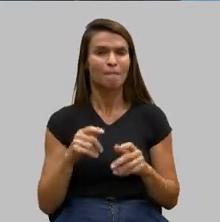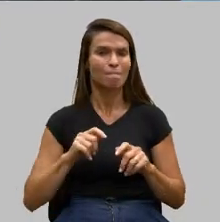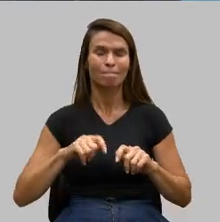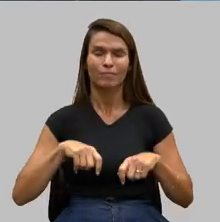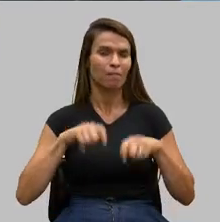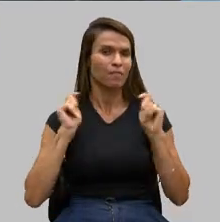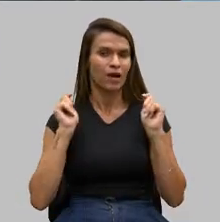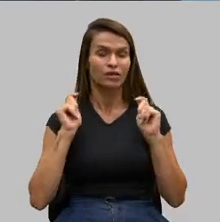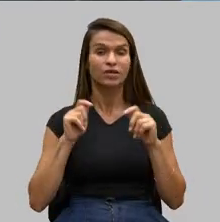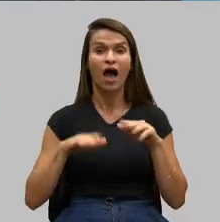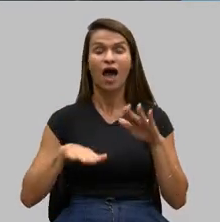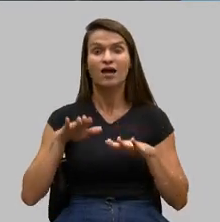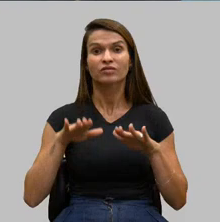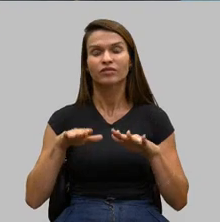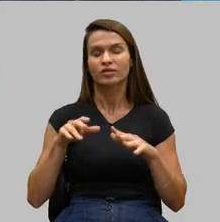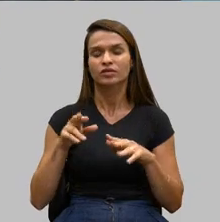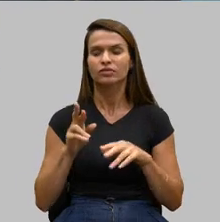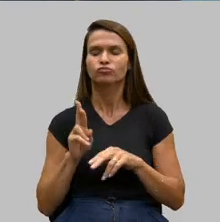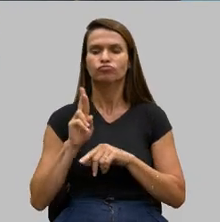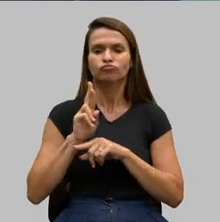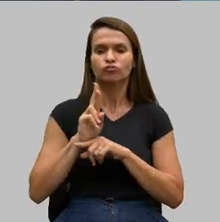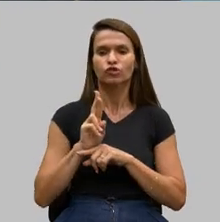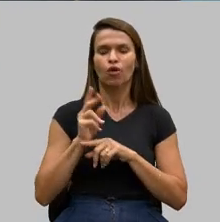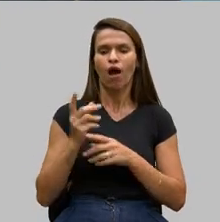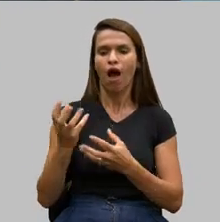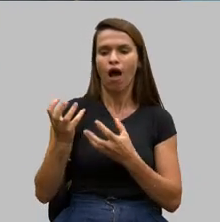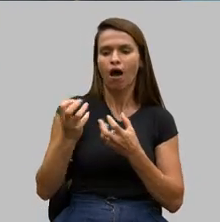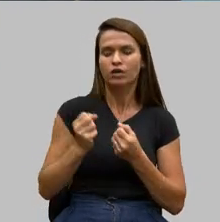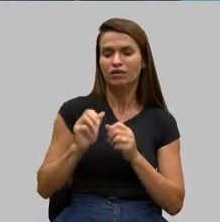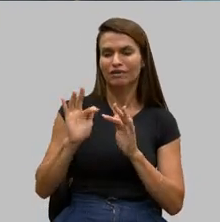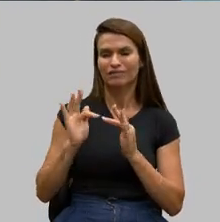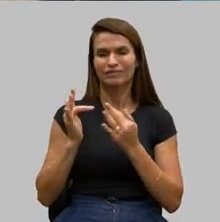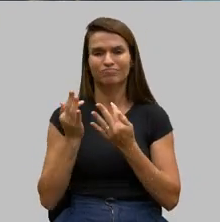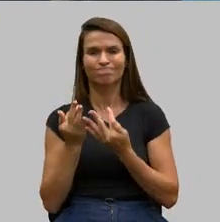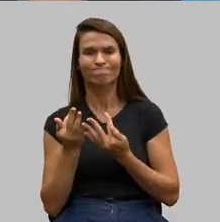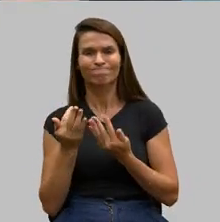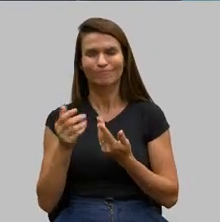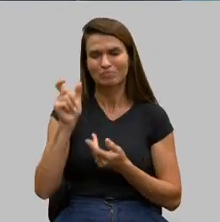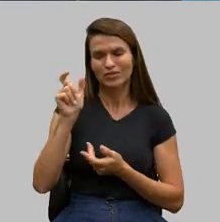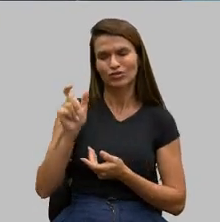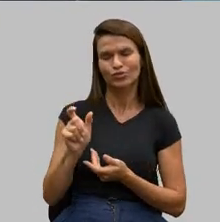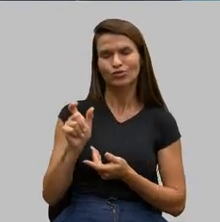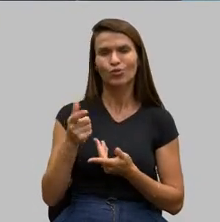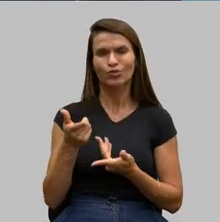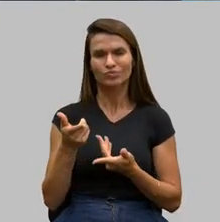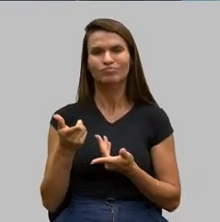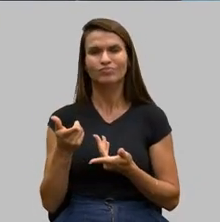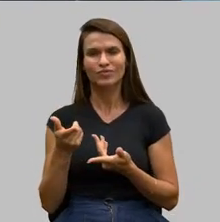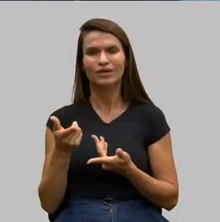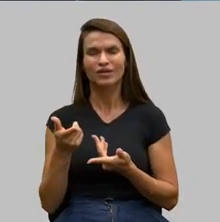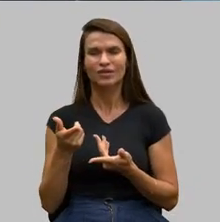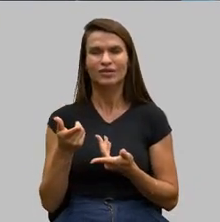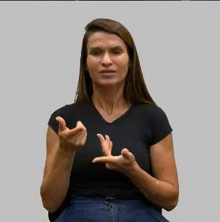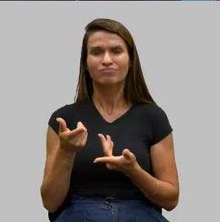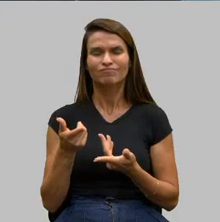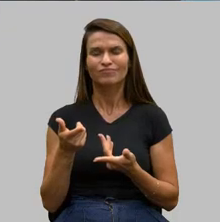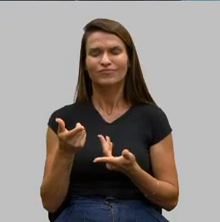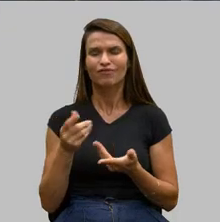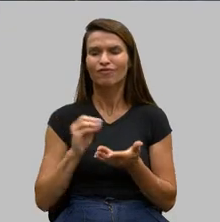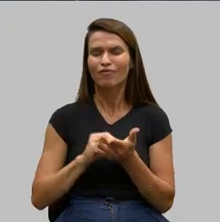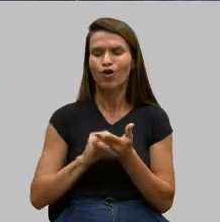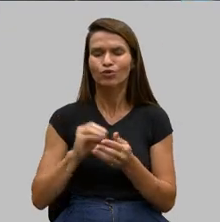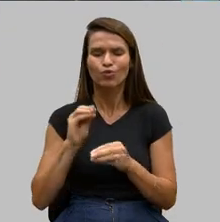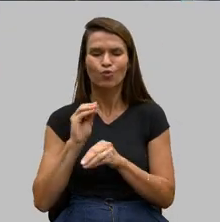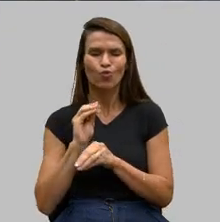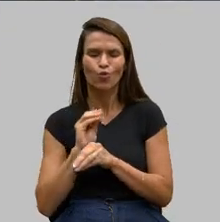bondade da diretoria que tá vendo aquela família numa situação muito delicada a pessoa em situação até de maus tratos de abandono